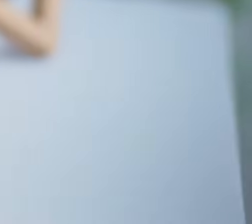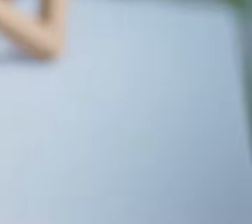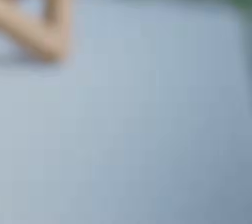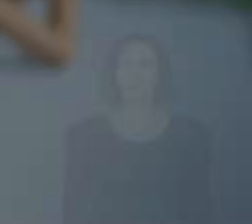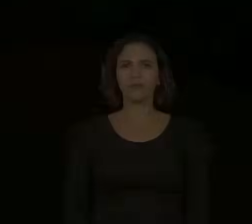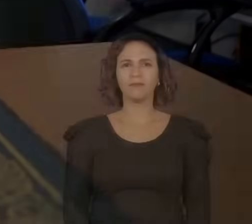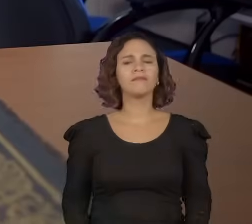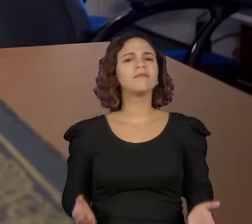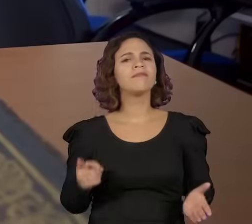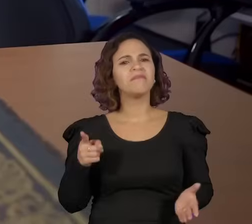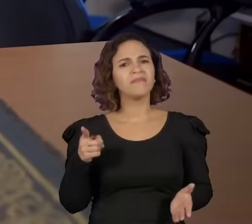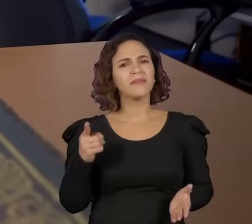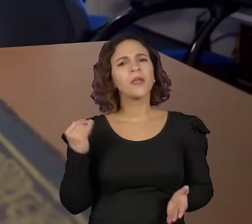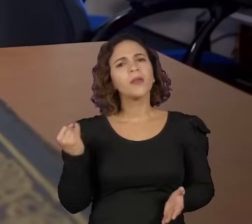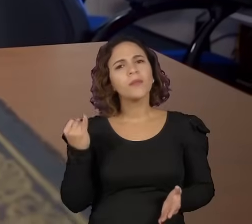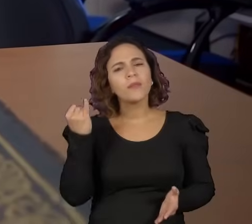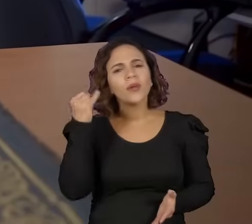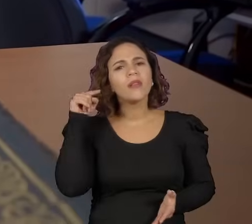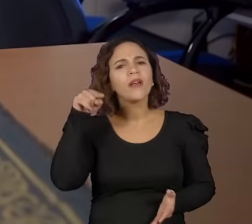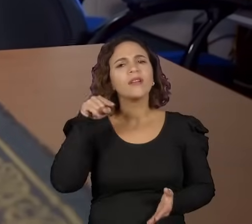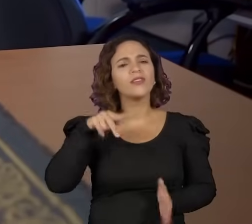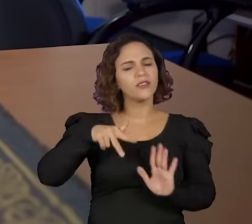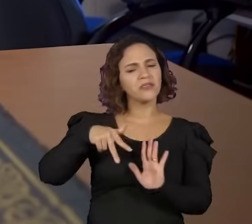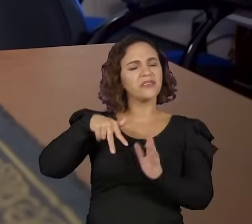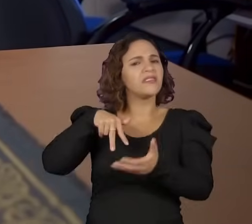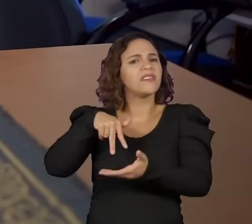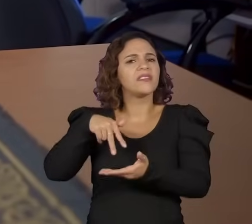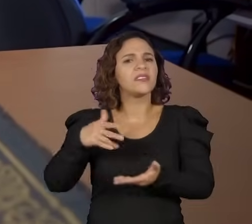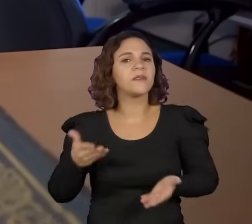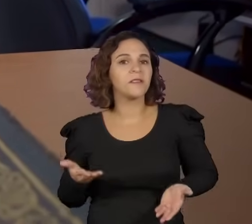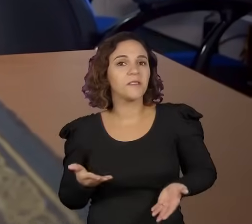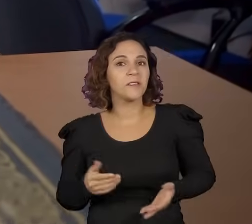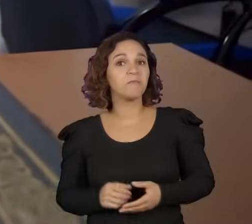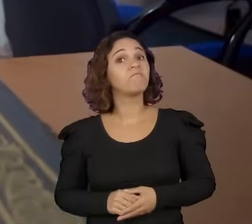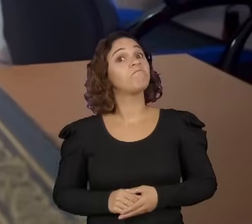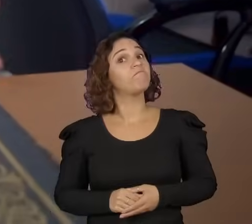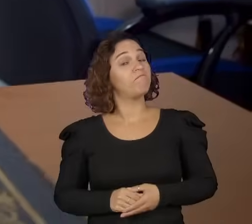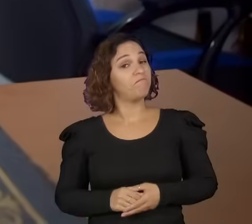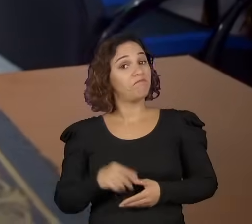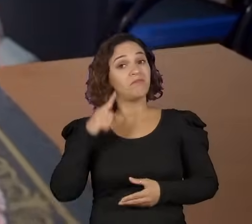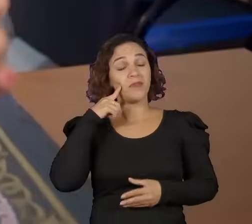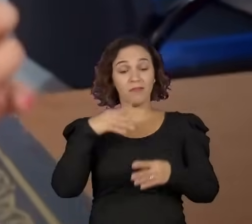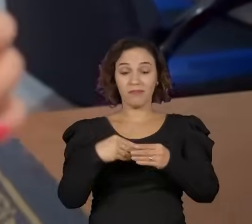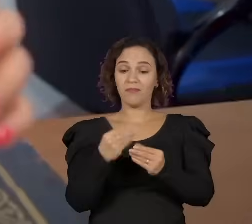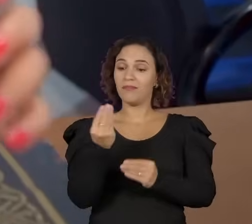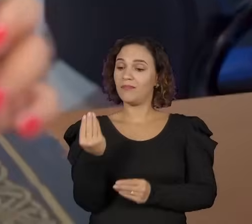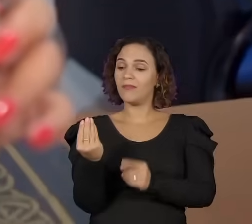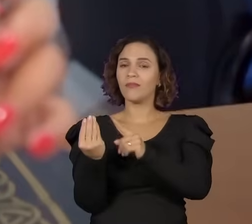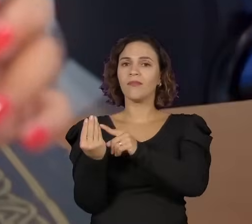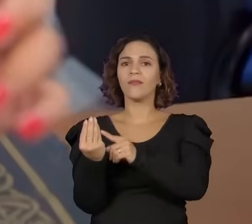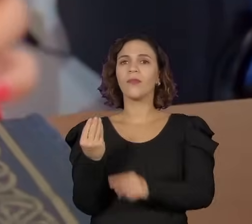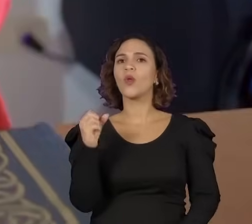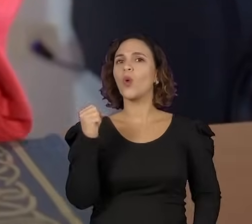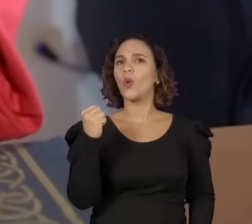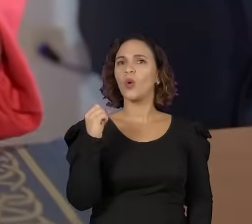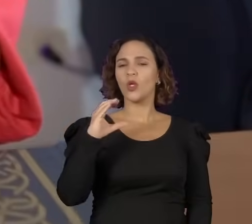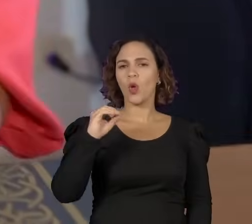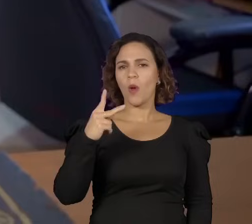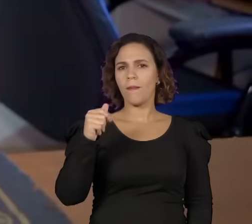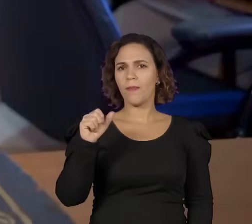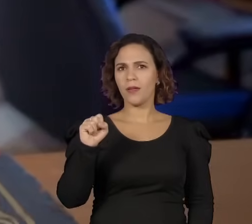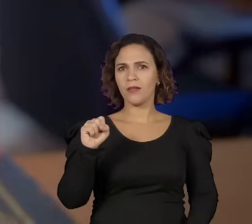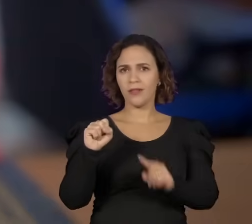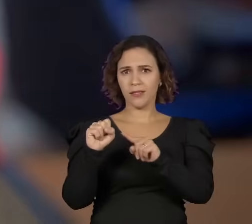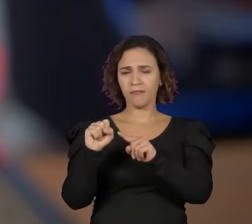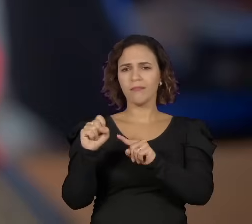Qual que é a importância do programa Estação Livre? Olha, nós temos aqui já o 8 de copas. O próprio